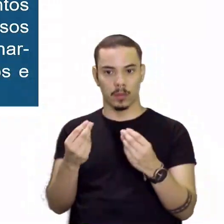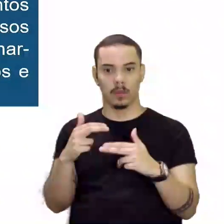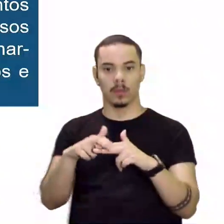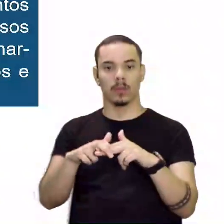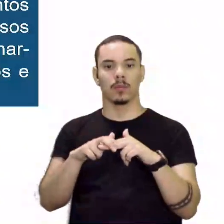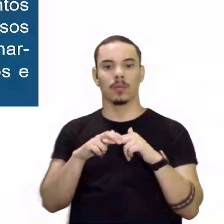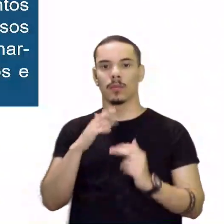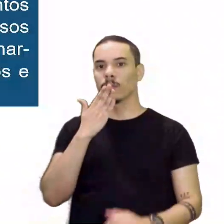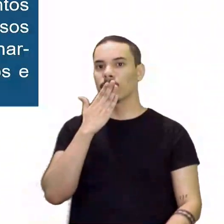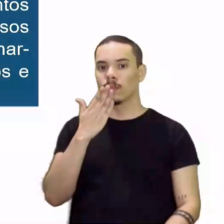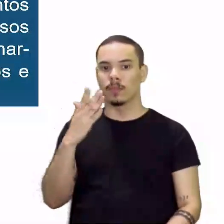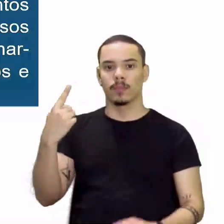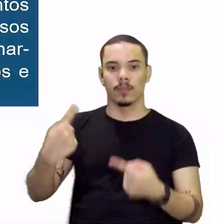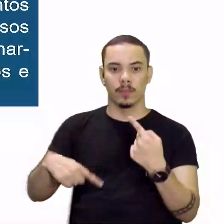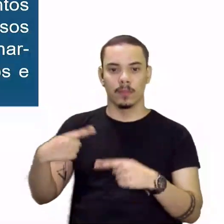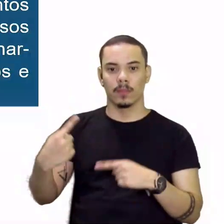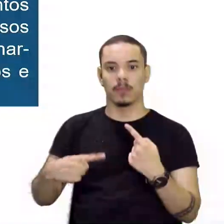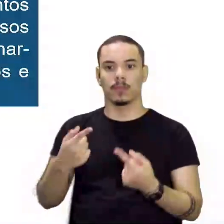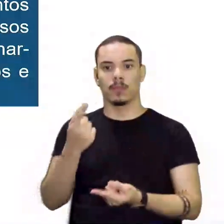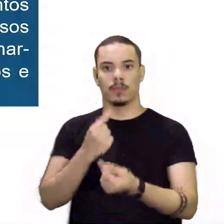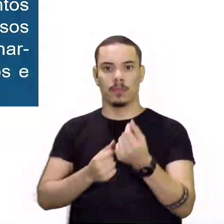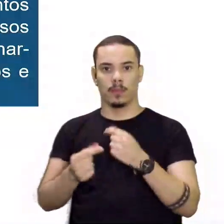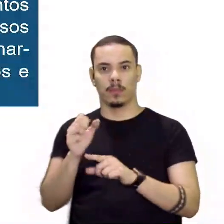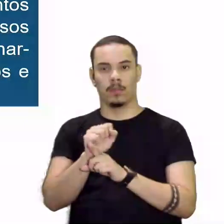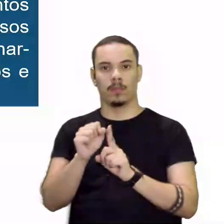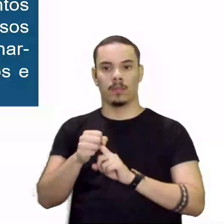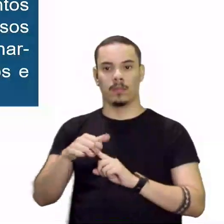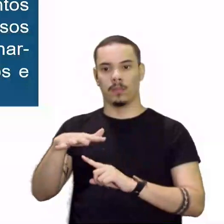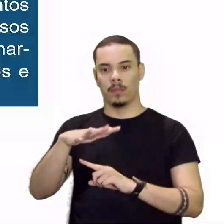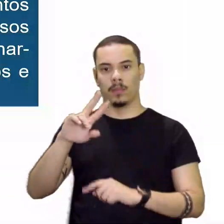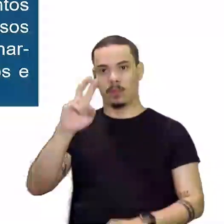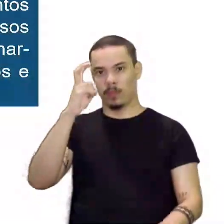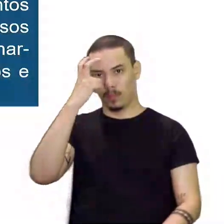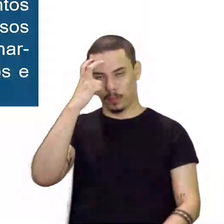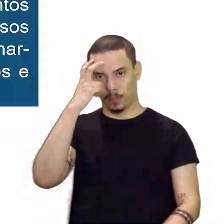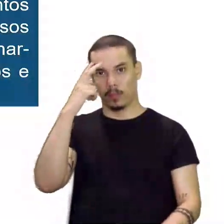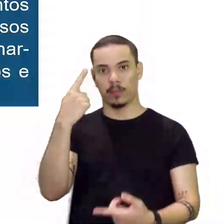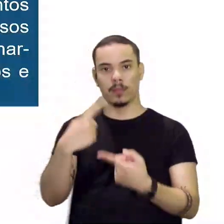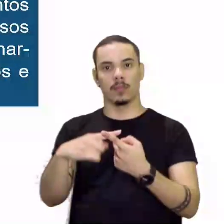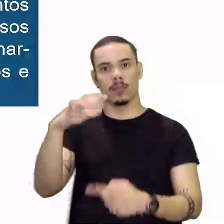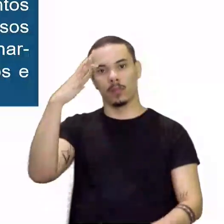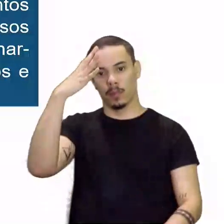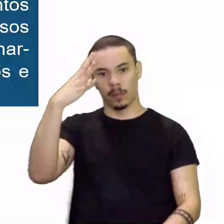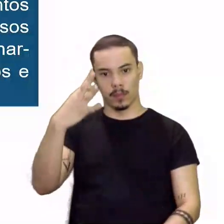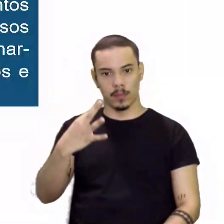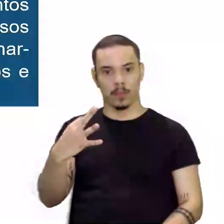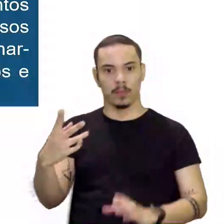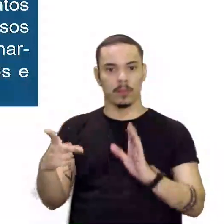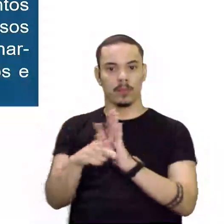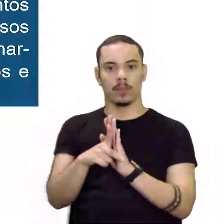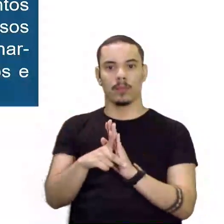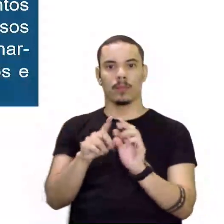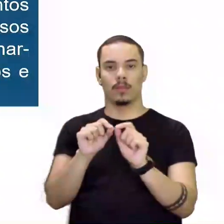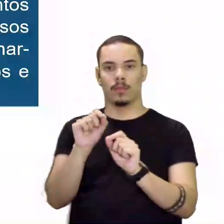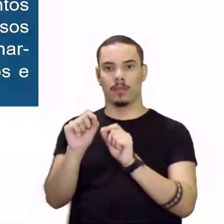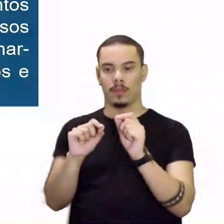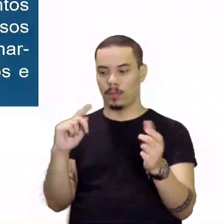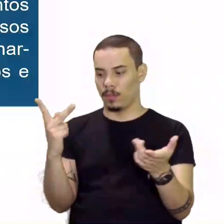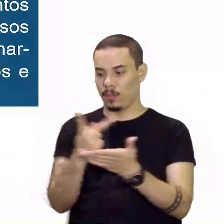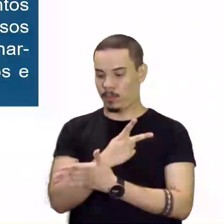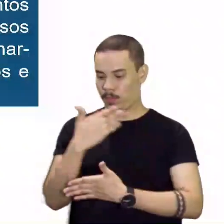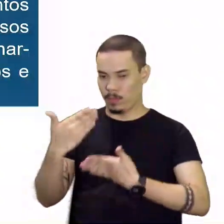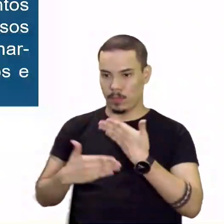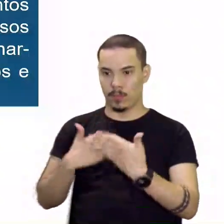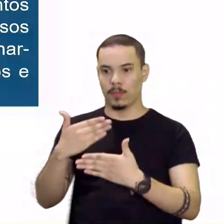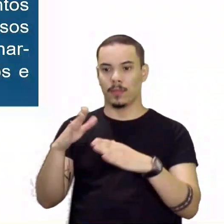naturais, políticos, econômicos, sociais, religiosos e culturais, de modo a compreender e posicionar-se criticamente em relação a esses processos